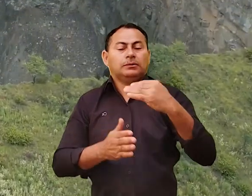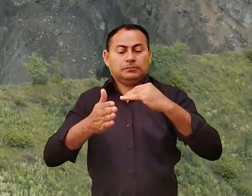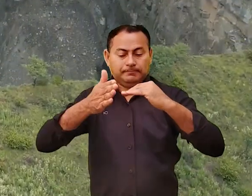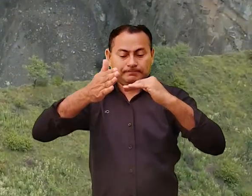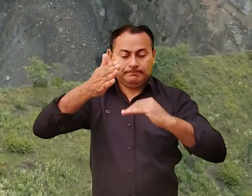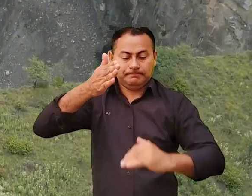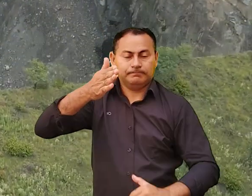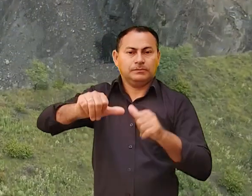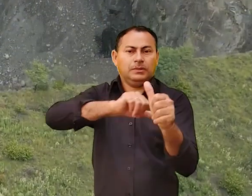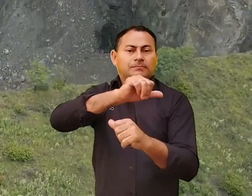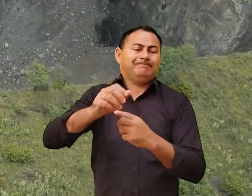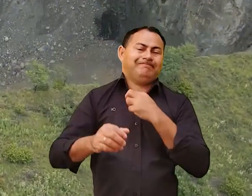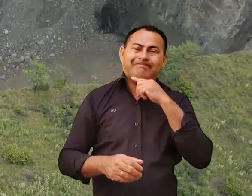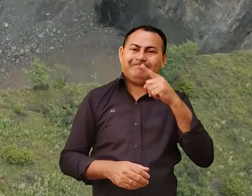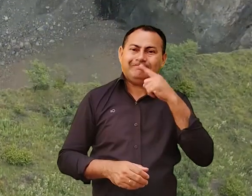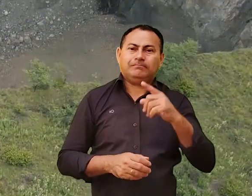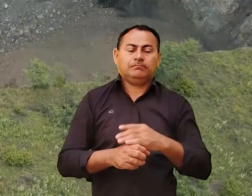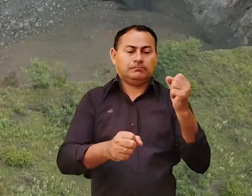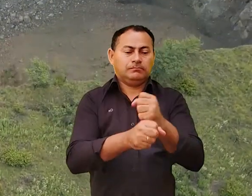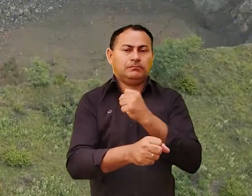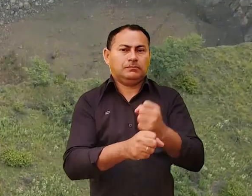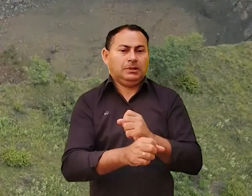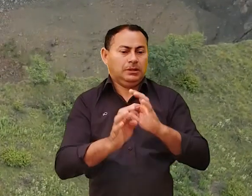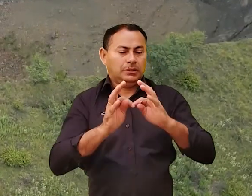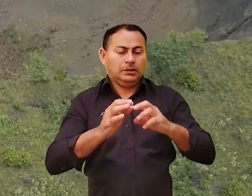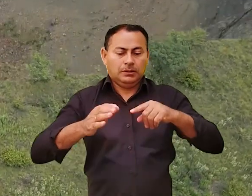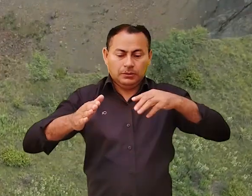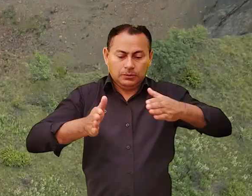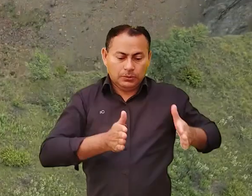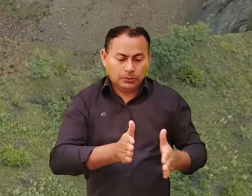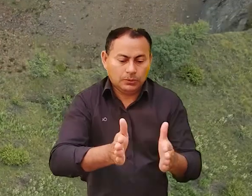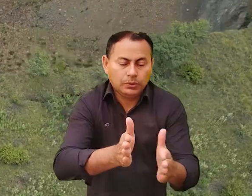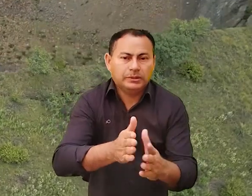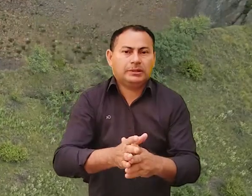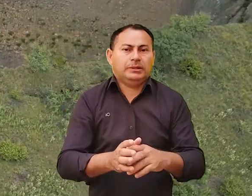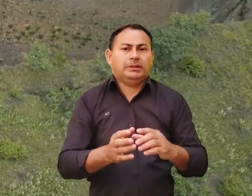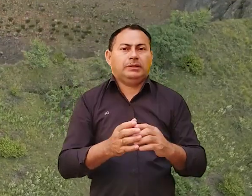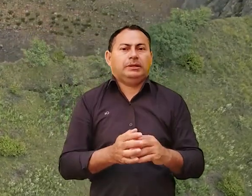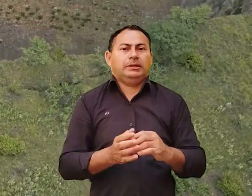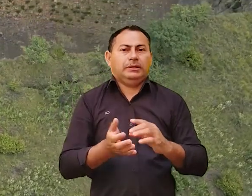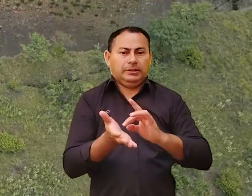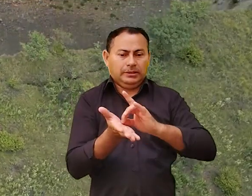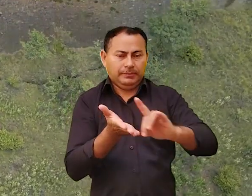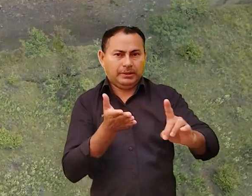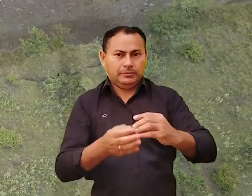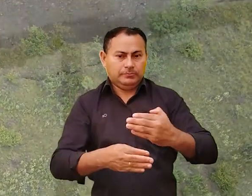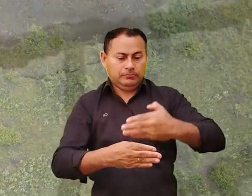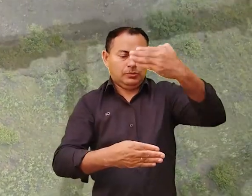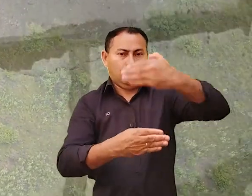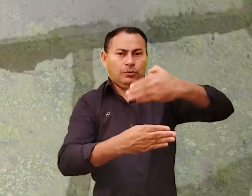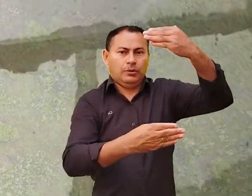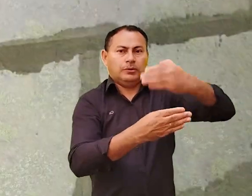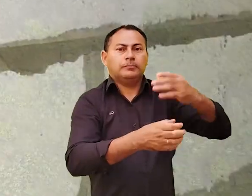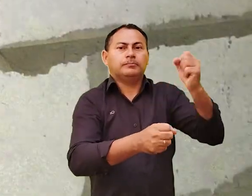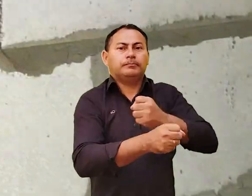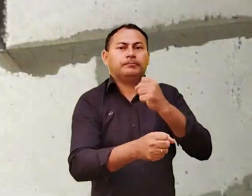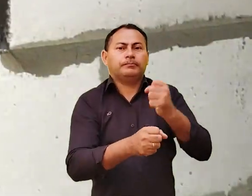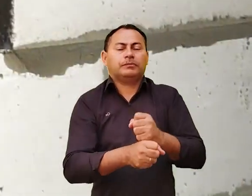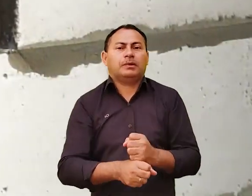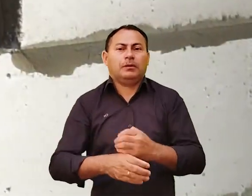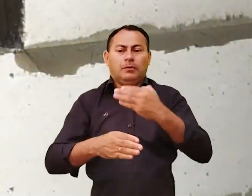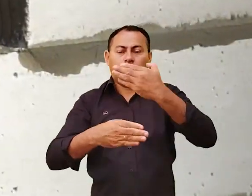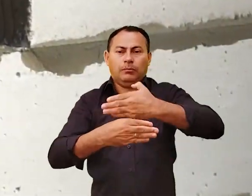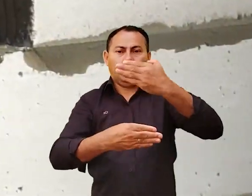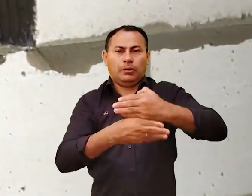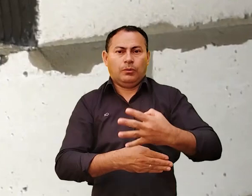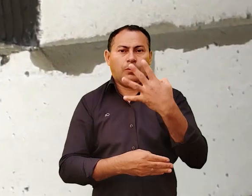andares, tornando impossível a construção de túneis por inimigos. Esta muralha foi construída com